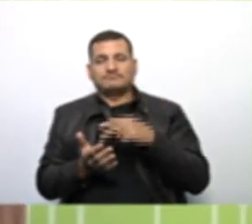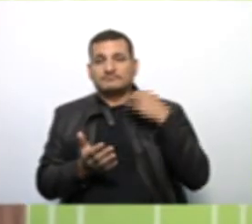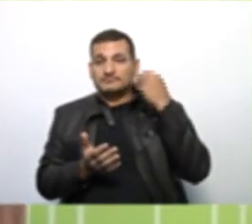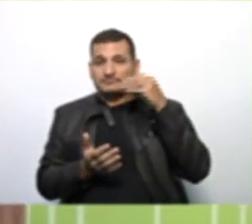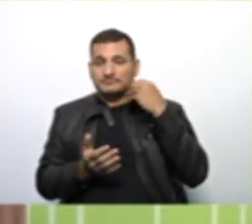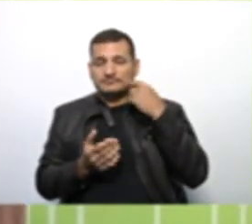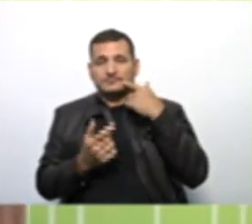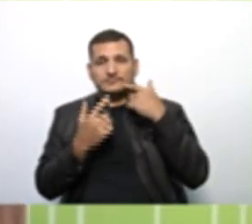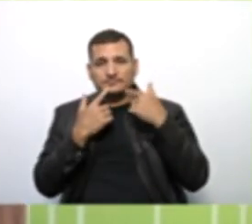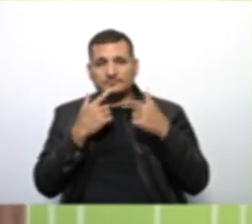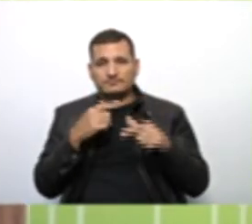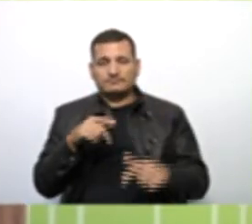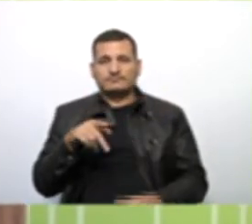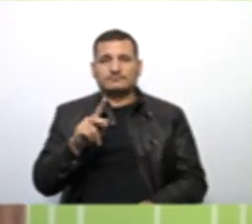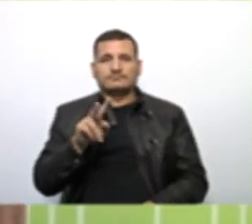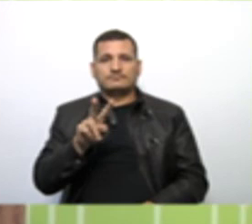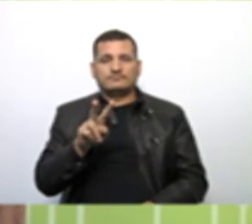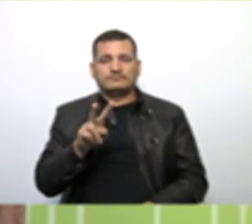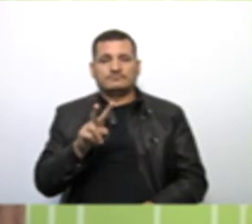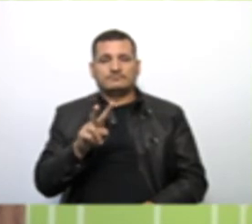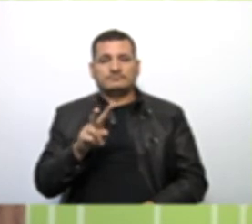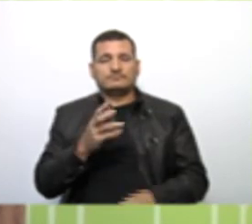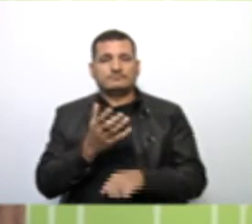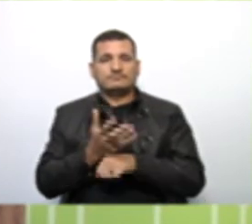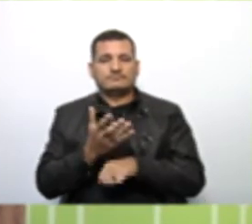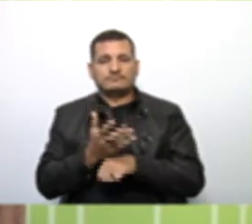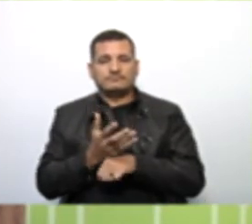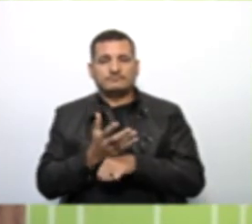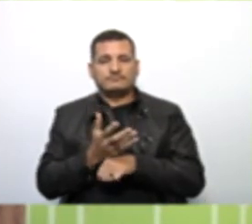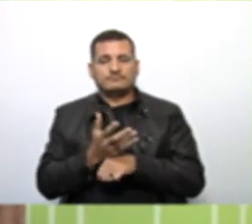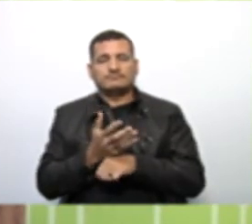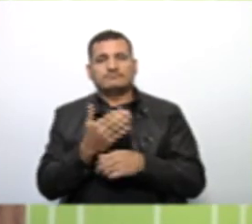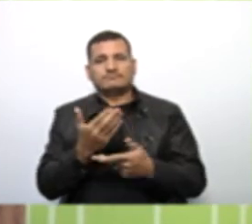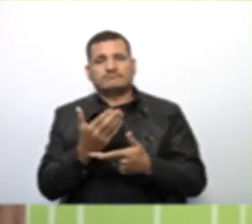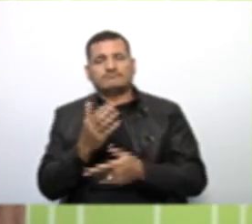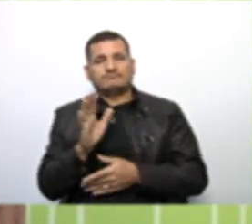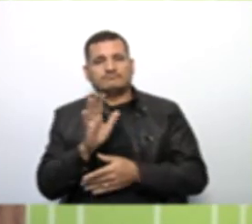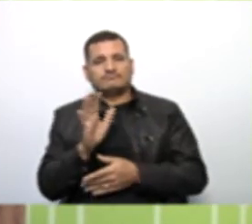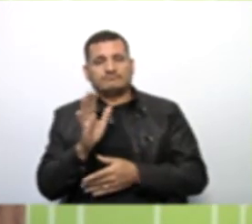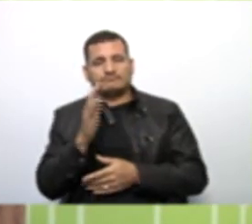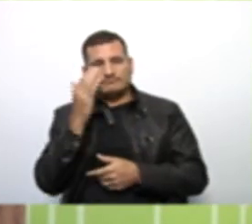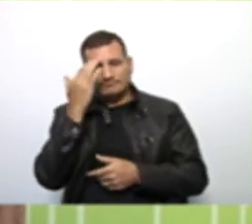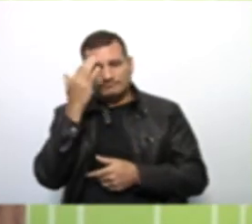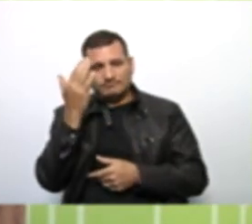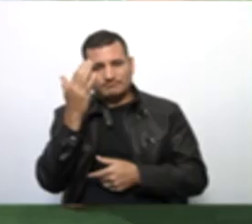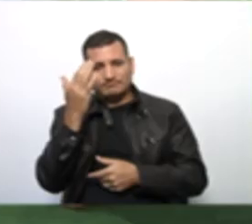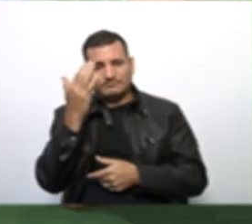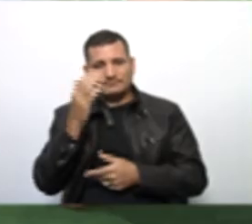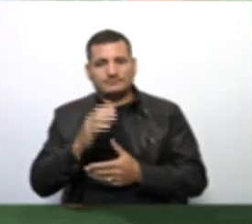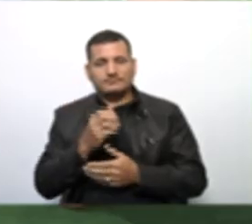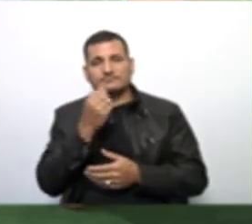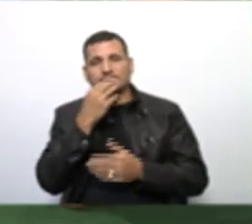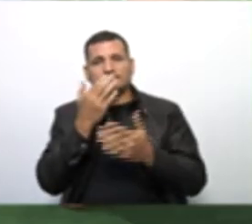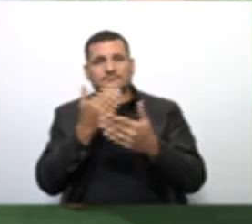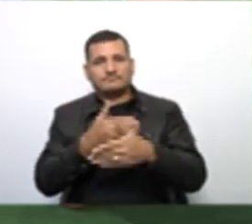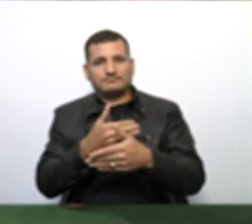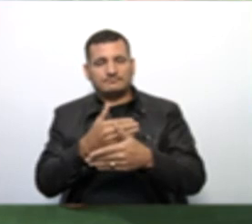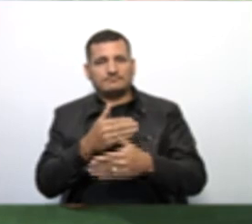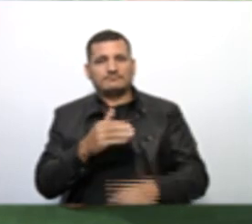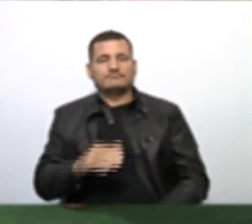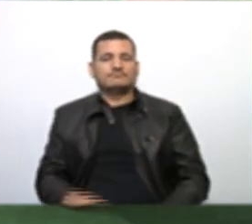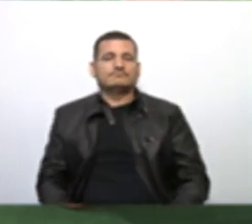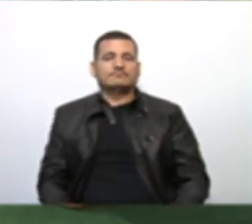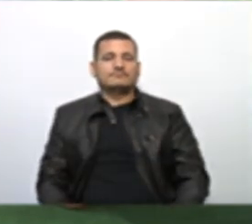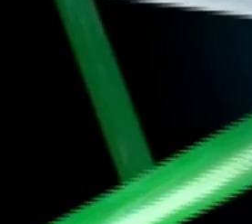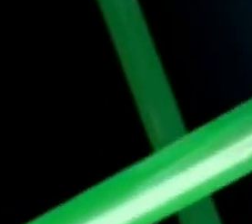com a linguagem Kivy aqui, com essa disciplina, entendeu? Então, até mais. Valeu. Obrigado. Boa prova. A prova para vocês,